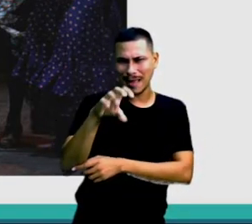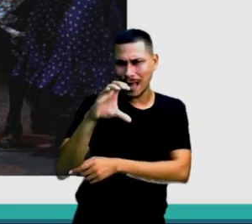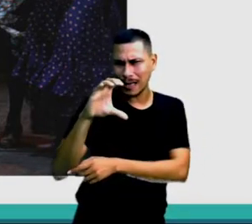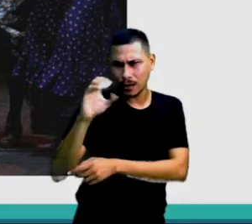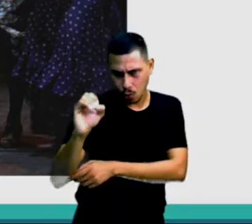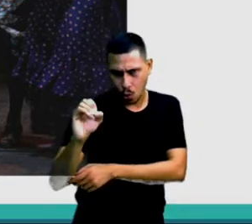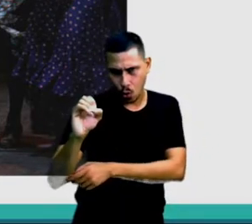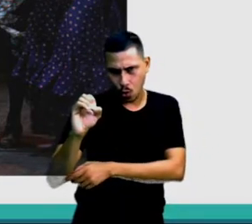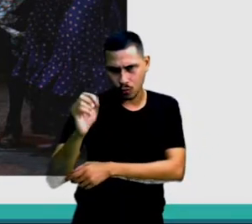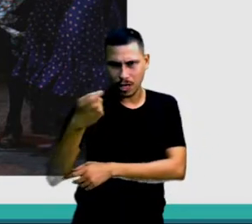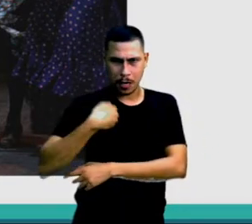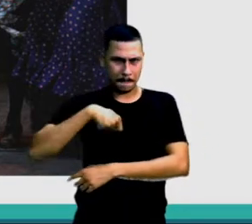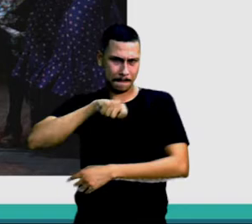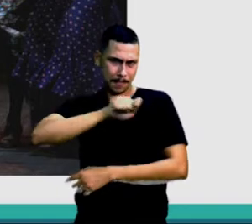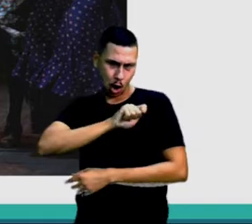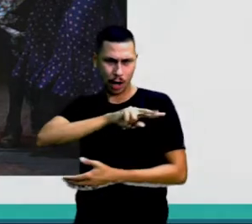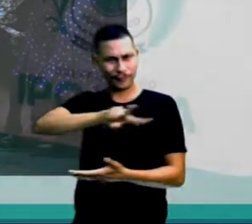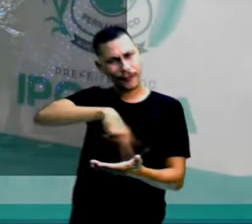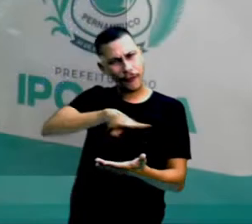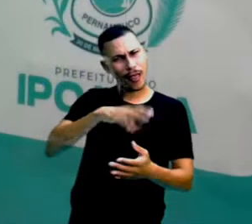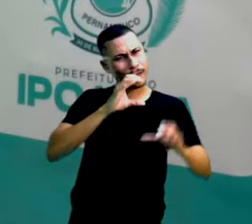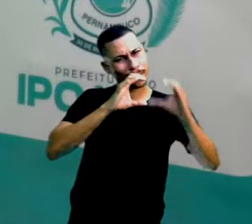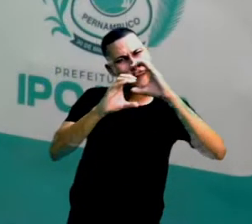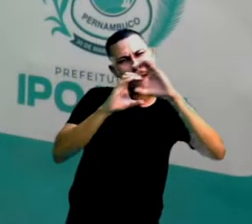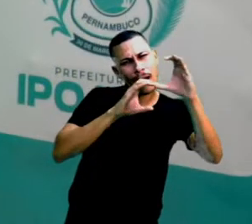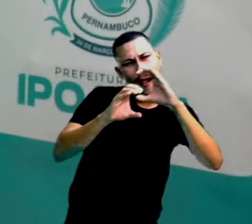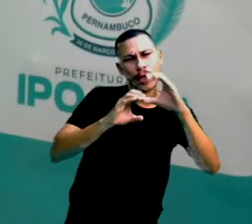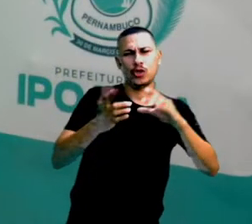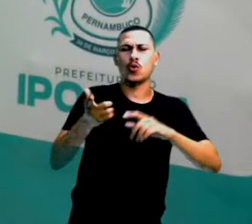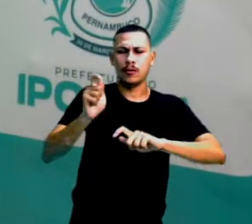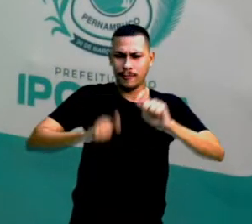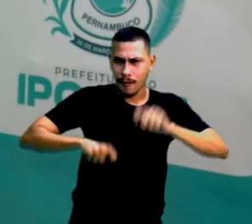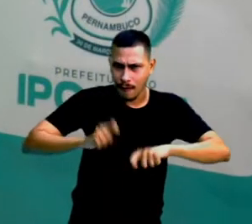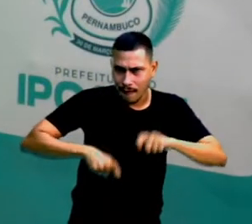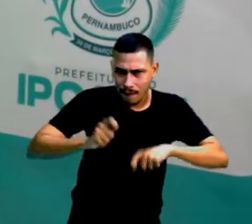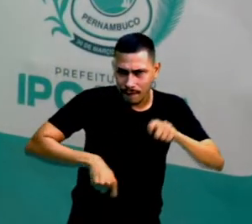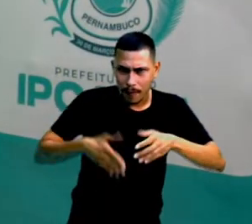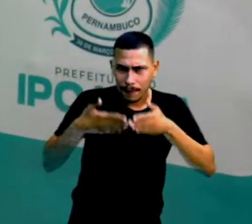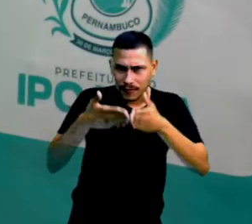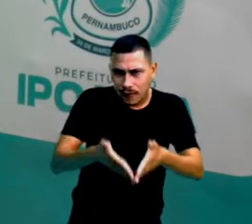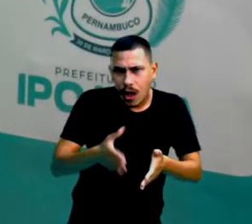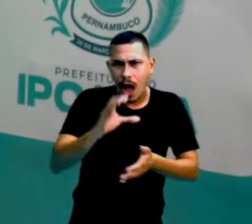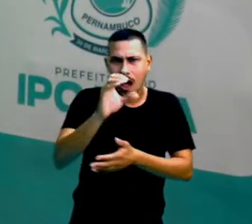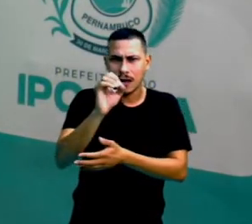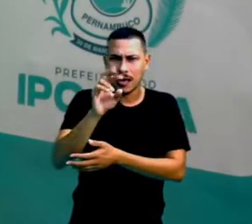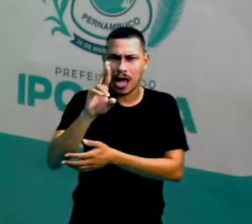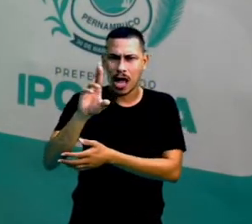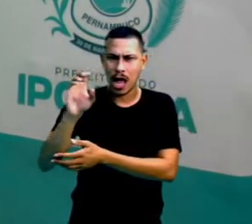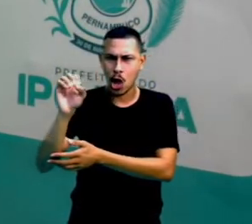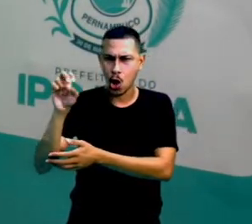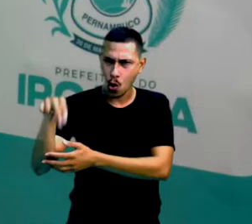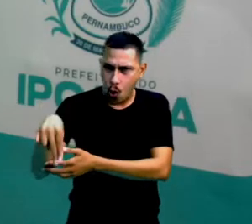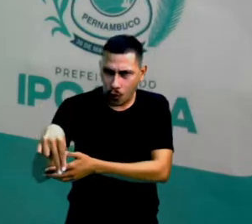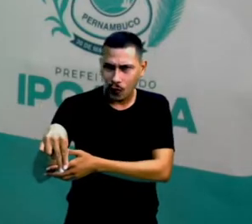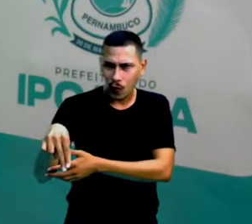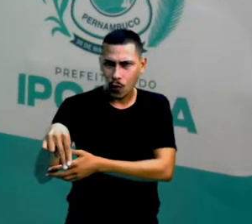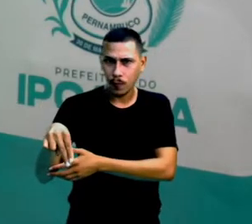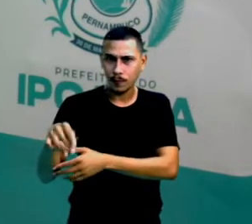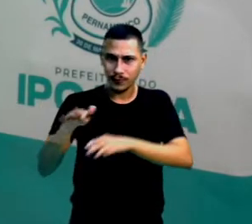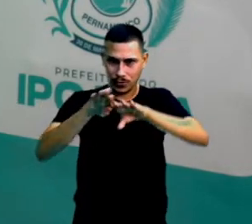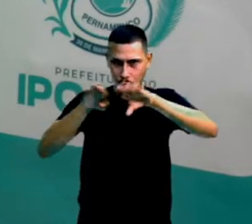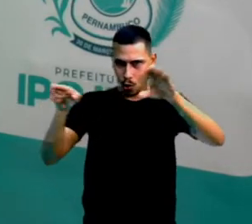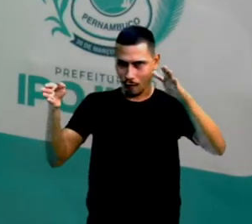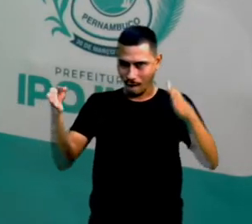flamenca. Aí tem dança, tem canto, tem instrumentos específicos como o cajón. Cajón é uma